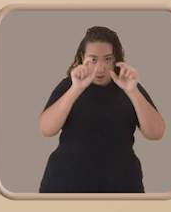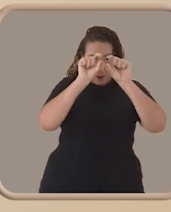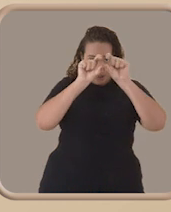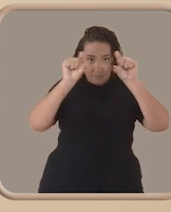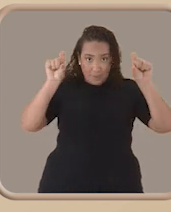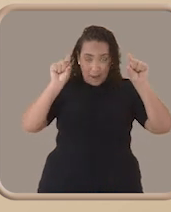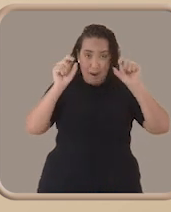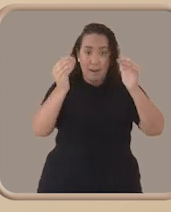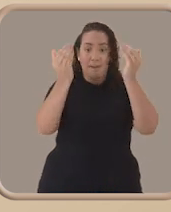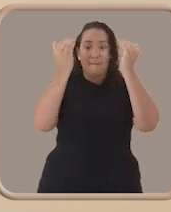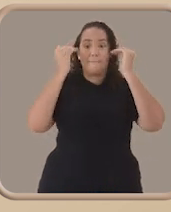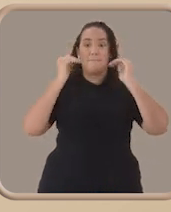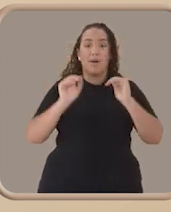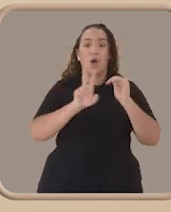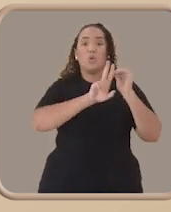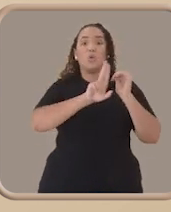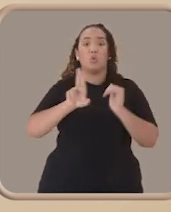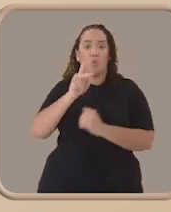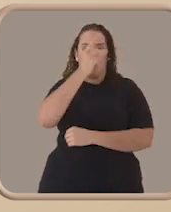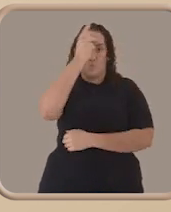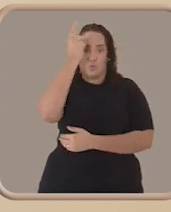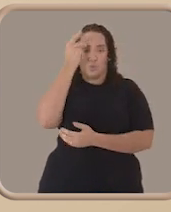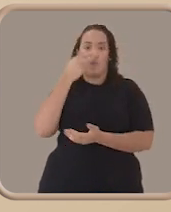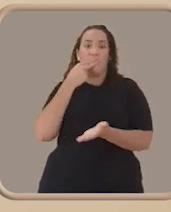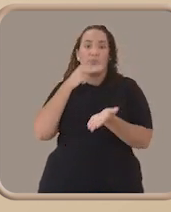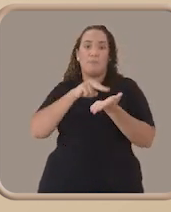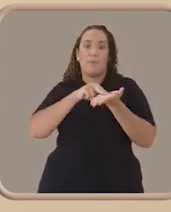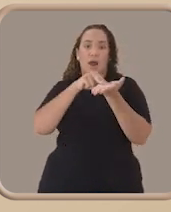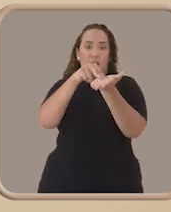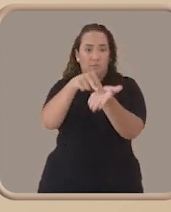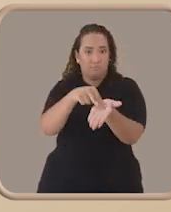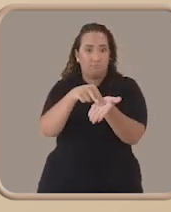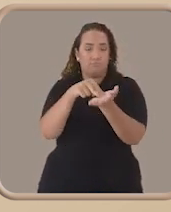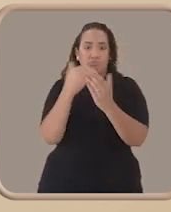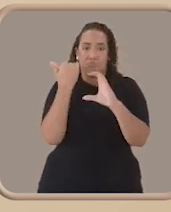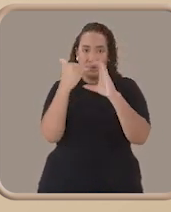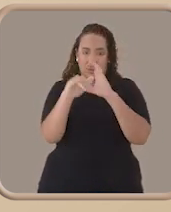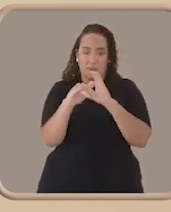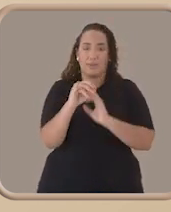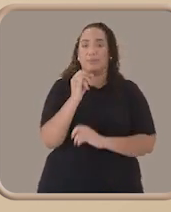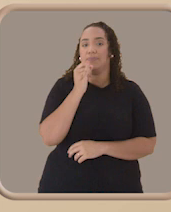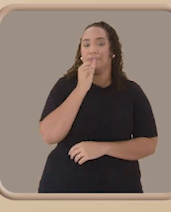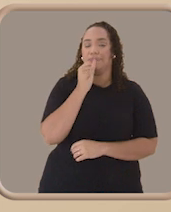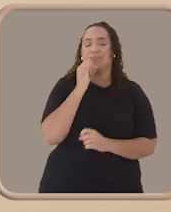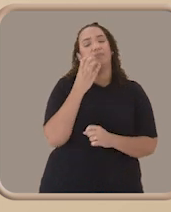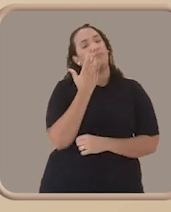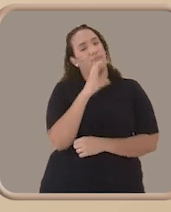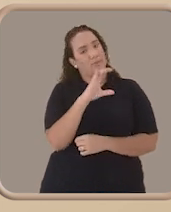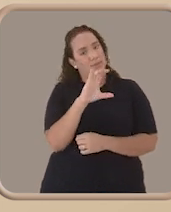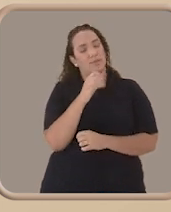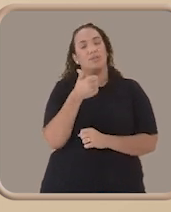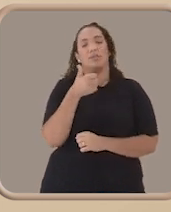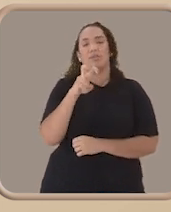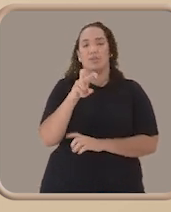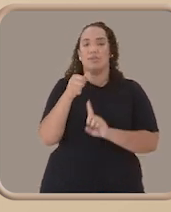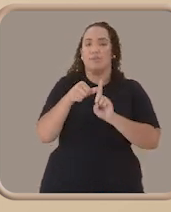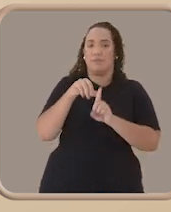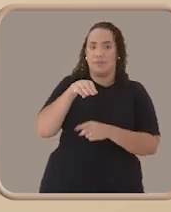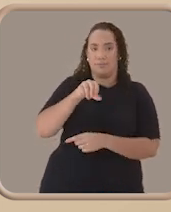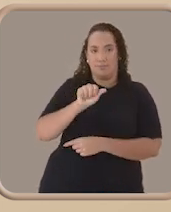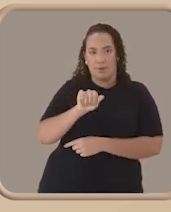nome da pessoa para a qual estamos enviando a nossa carta. Por exemplo, Cariacica, 15 de maio de